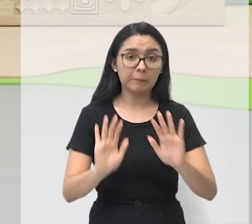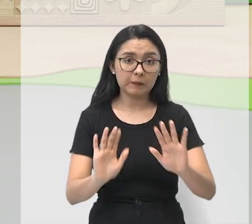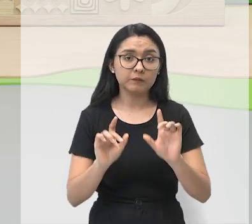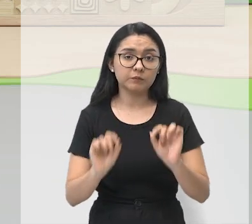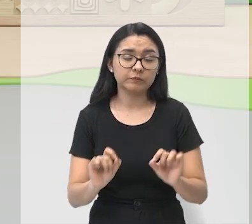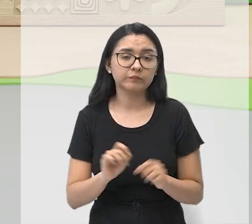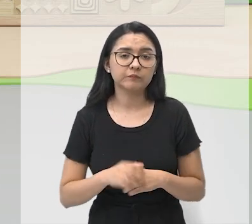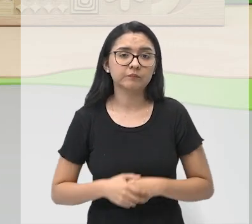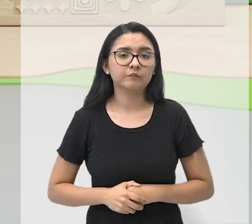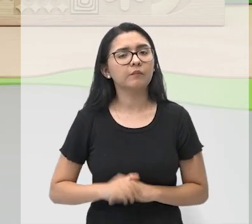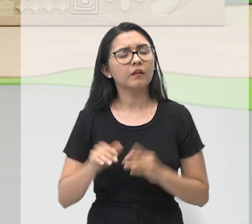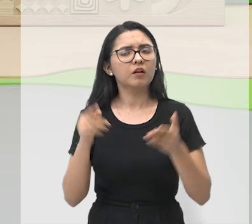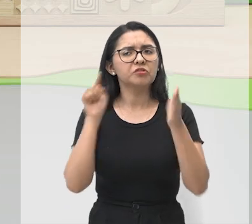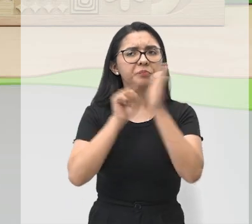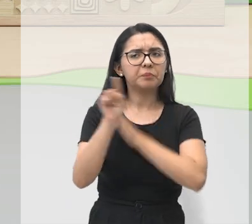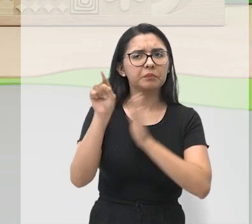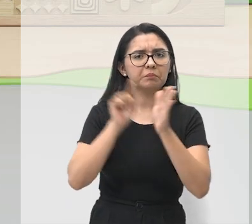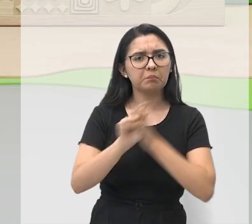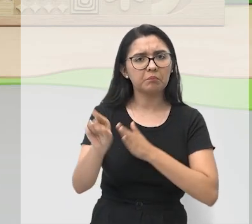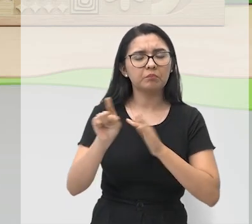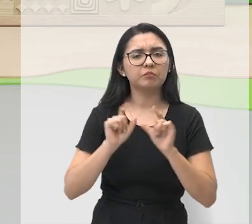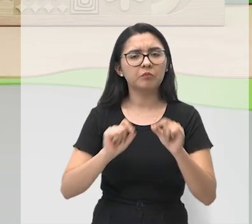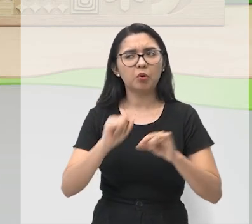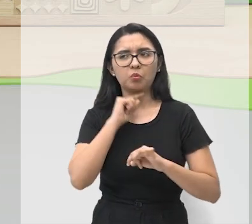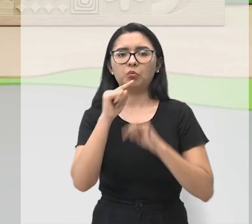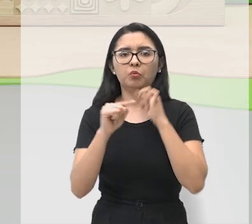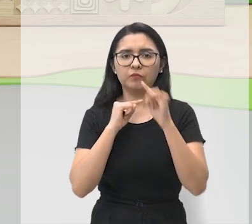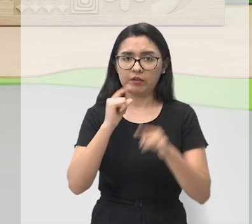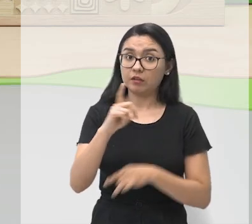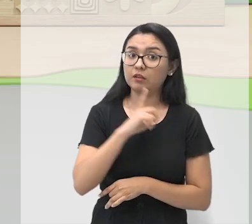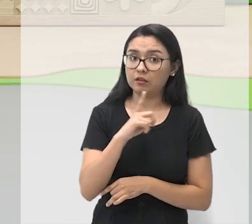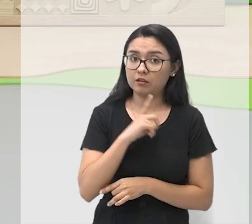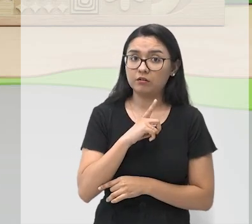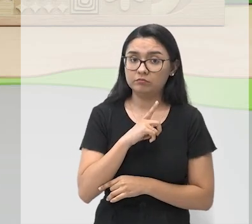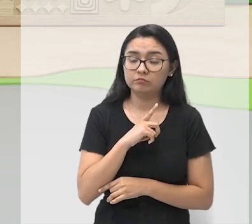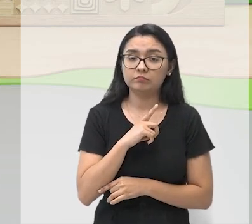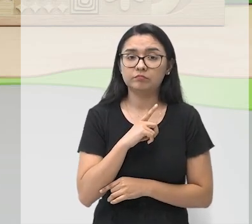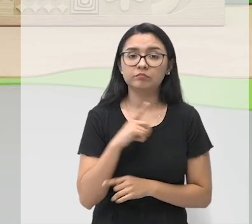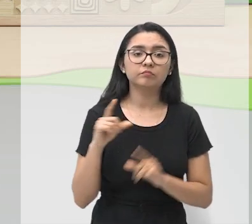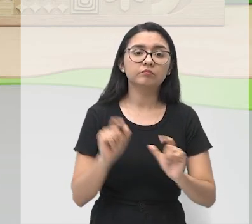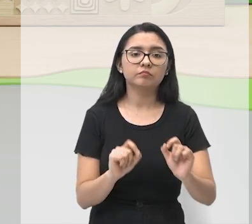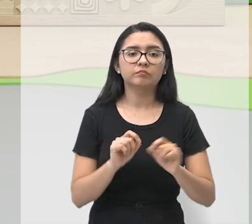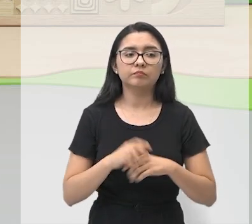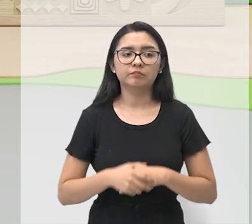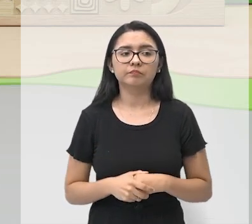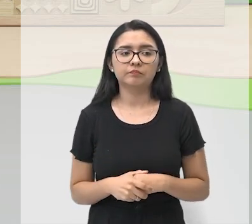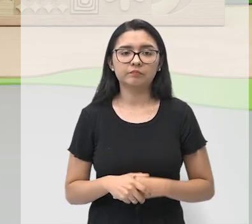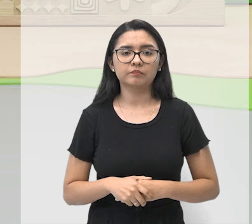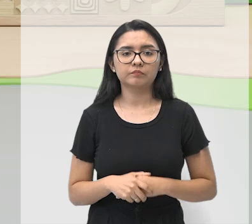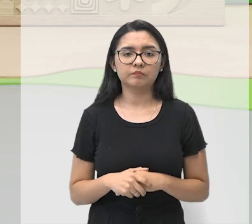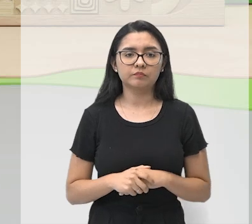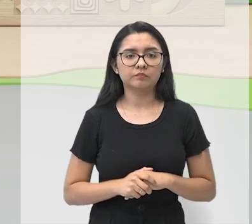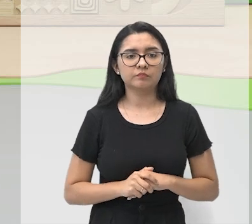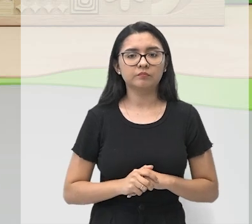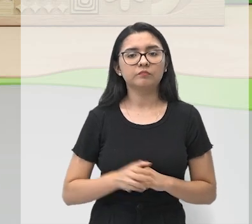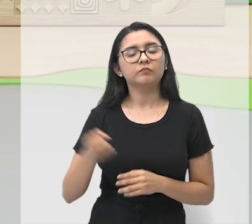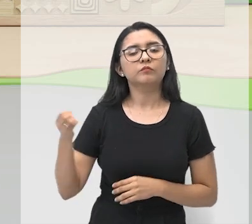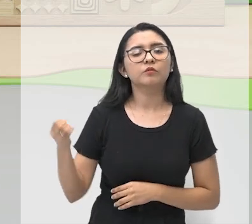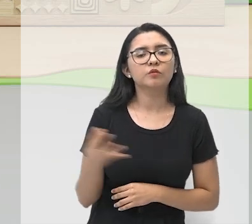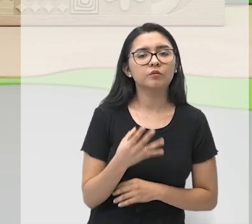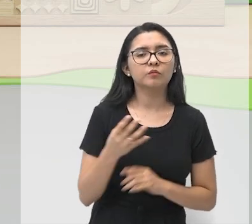Contudo, os questionamentos que ainda existem propiciam o quê?